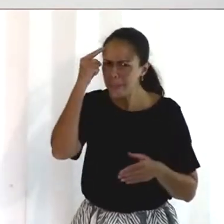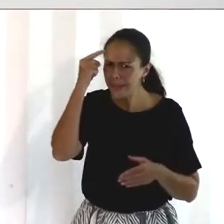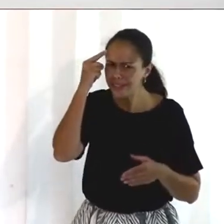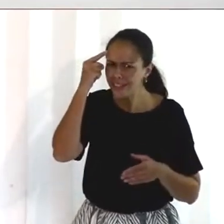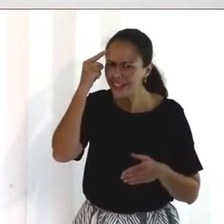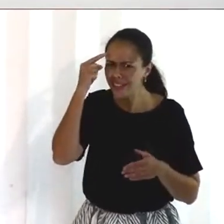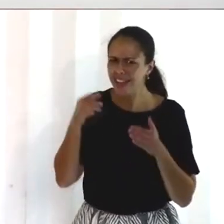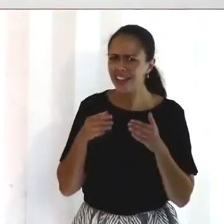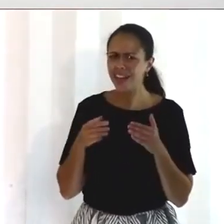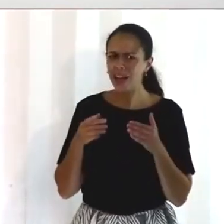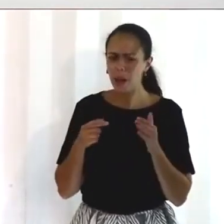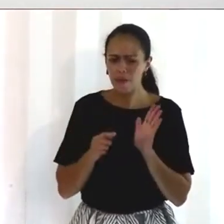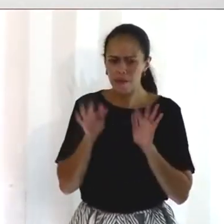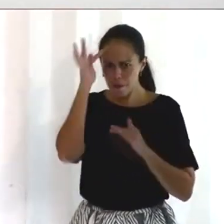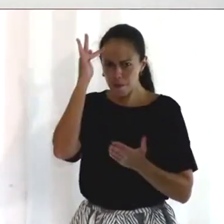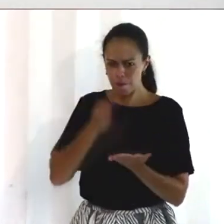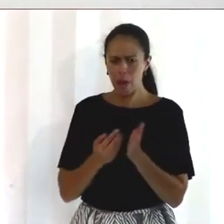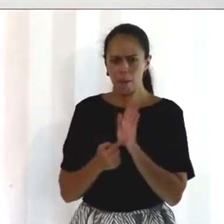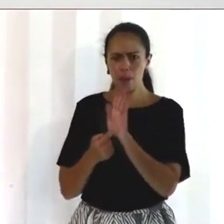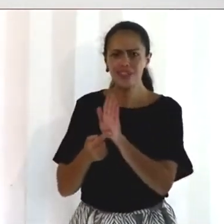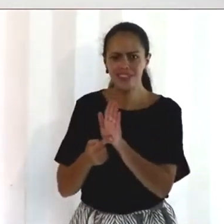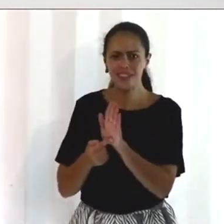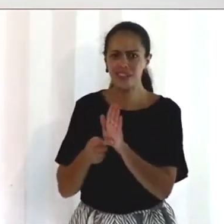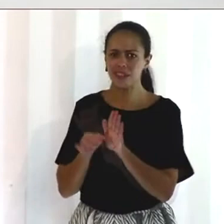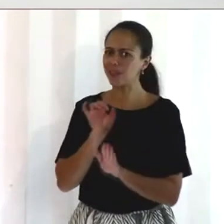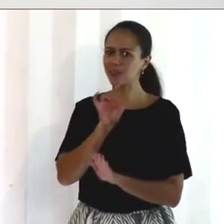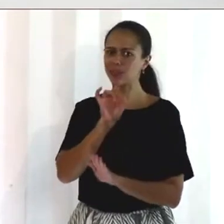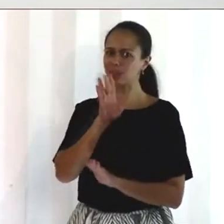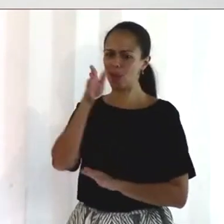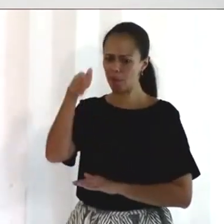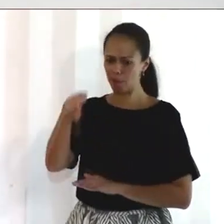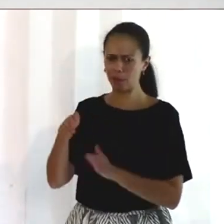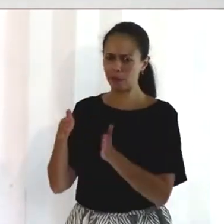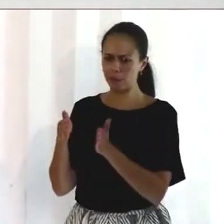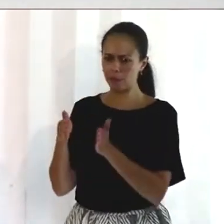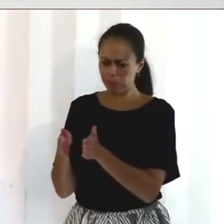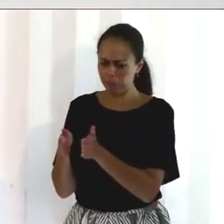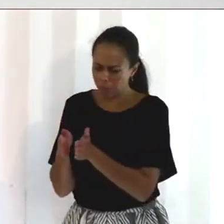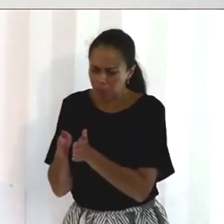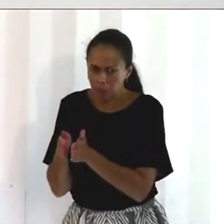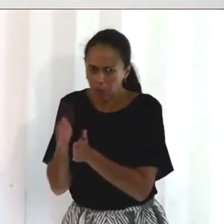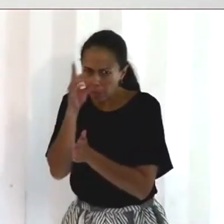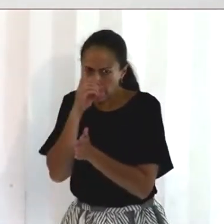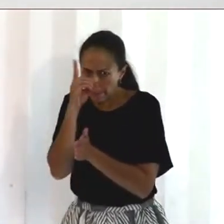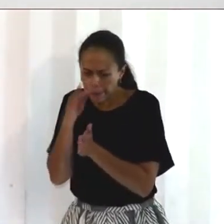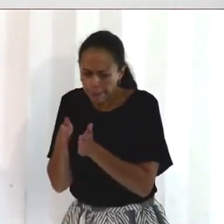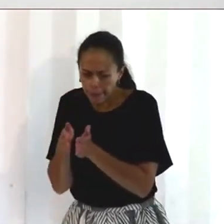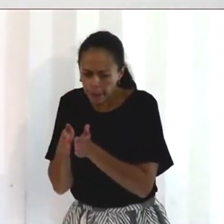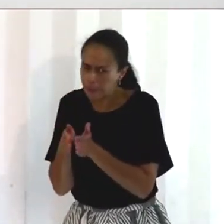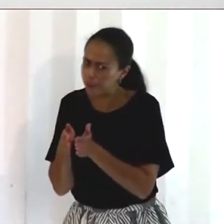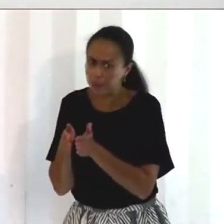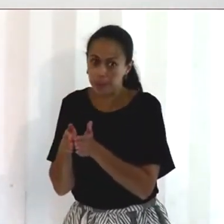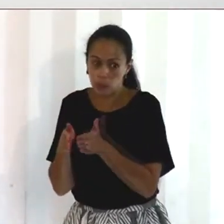igreja, pelo amor de Deus. Não, meus irmãos, isso é parte da verdadeira